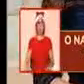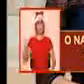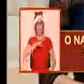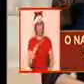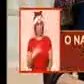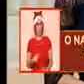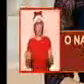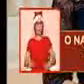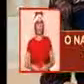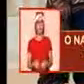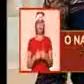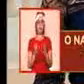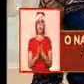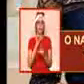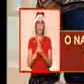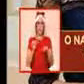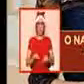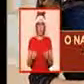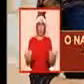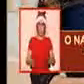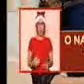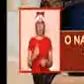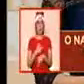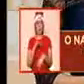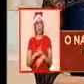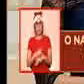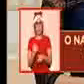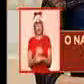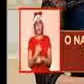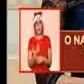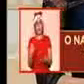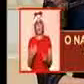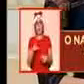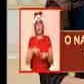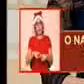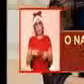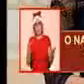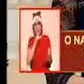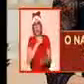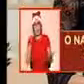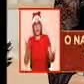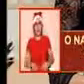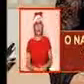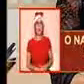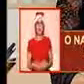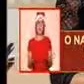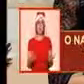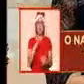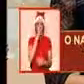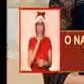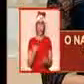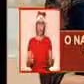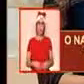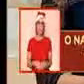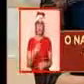mundo. Muito bem dito. E a todos os que estão aqui presentes, também aos doentes, etc, etc. Os que estão na prisão, pronto, presença. Mas aos governantes